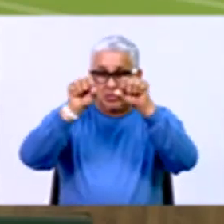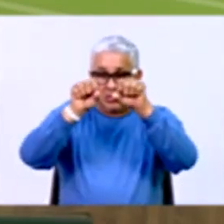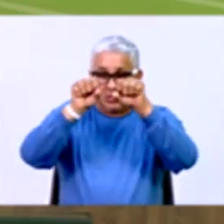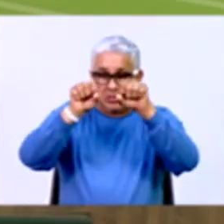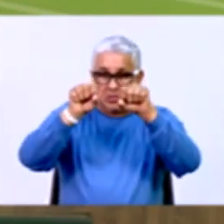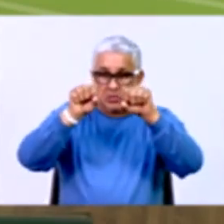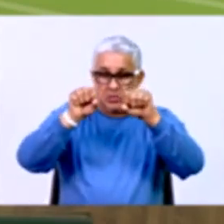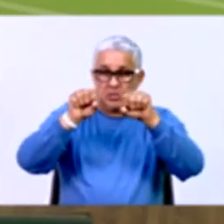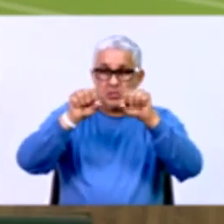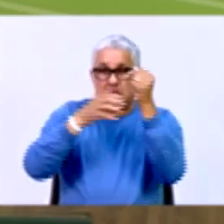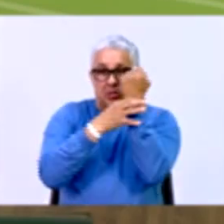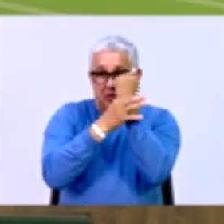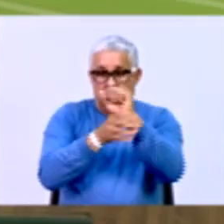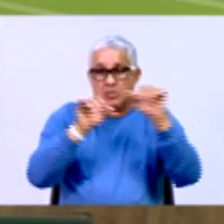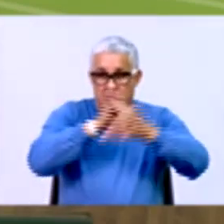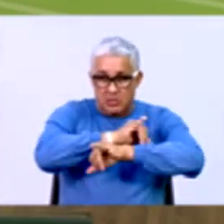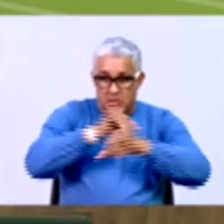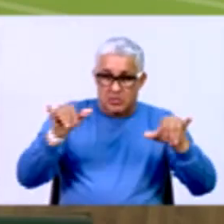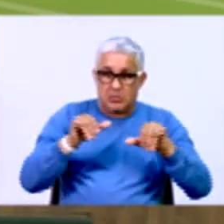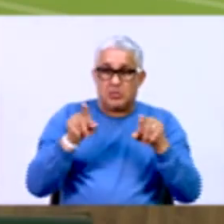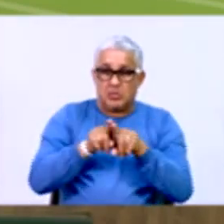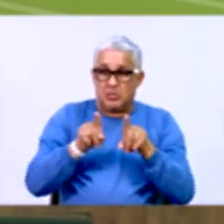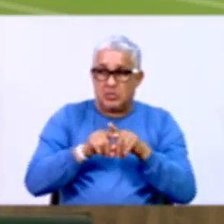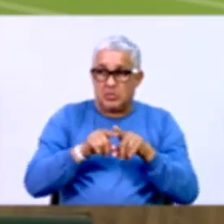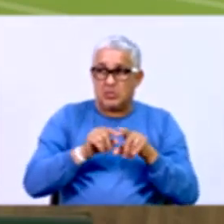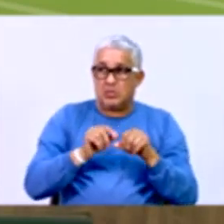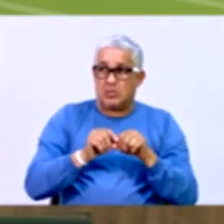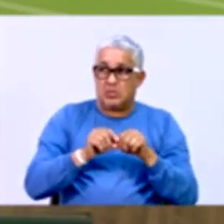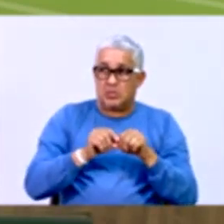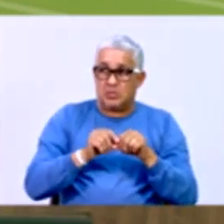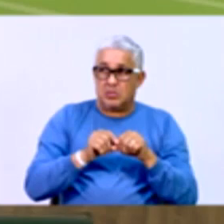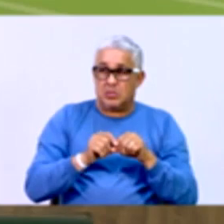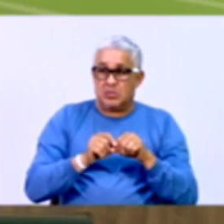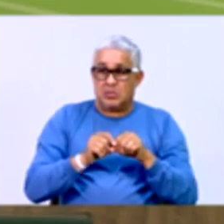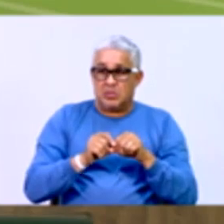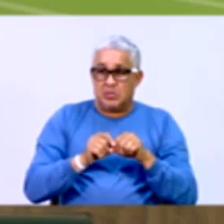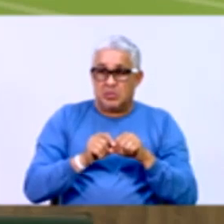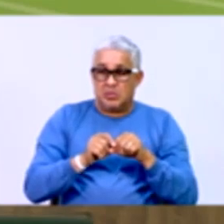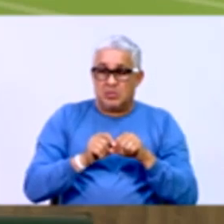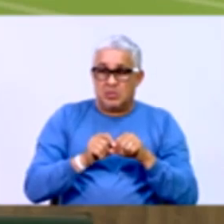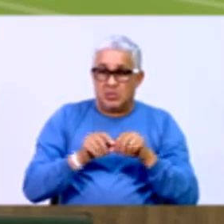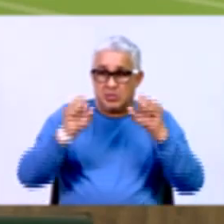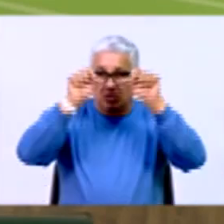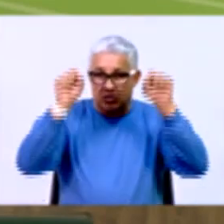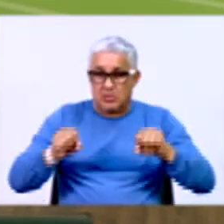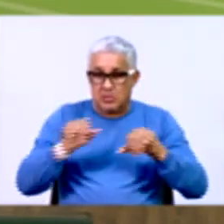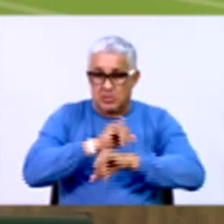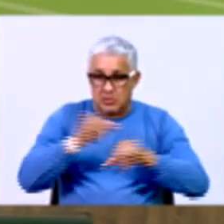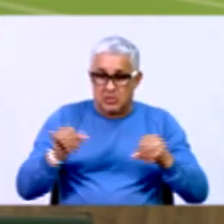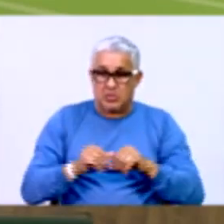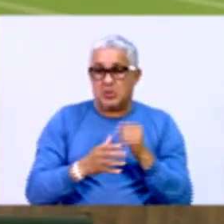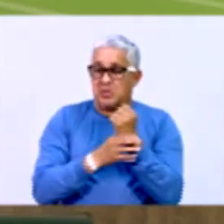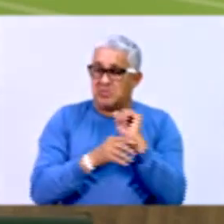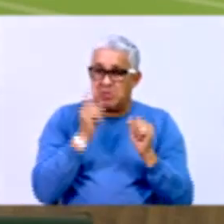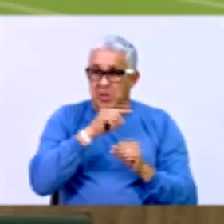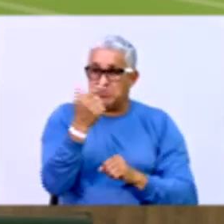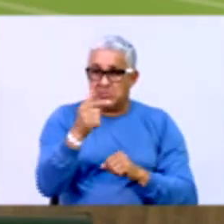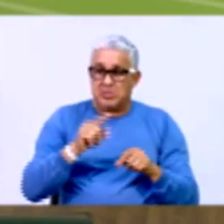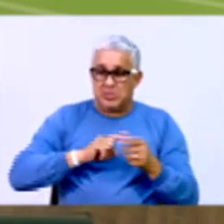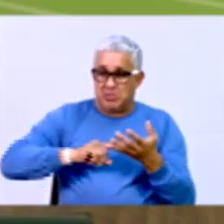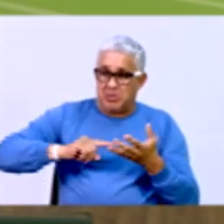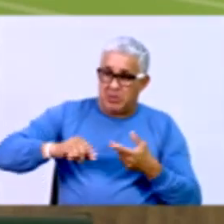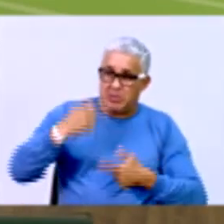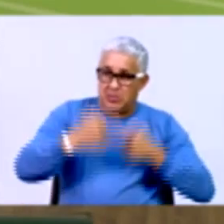não está tudo ok, não tem falha, as informações estão seguras, o projeto está sendo bem aplicado, as políticas de segurança estão sendo bem